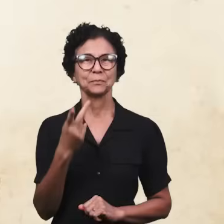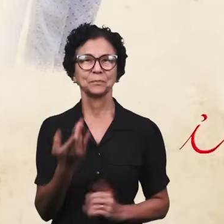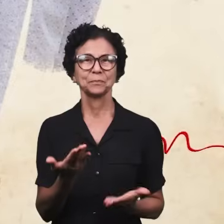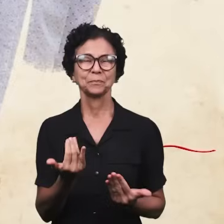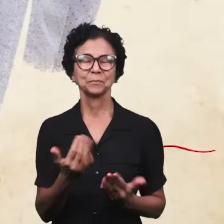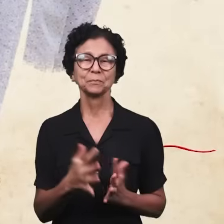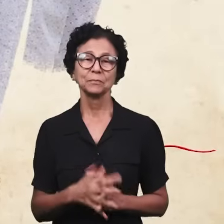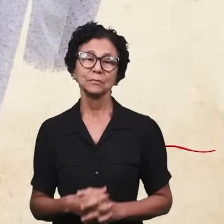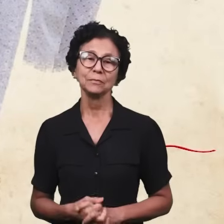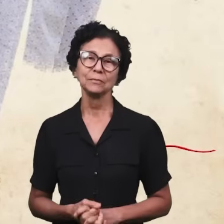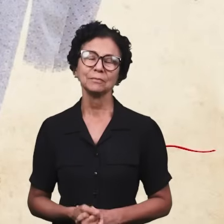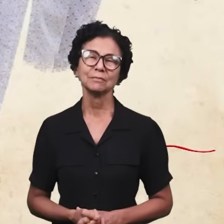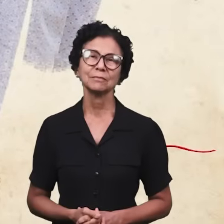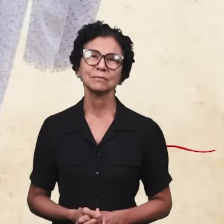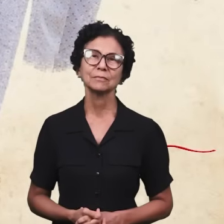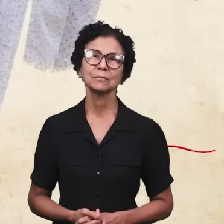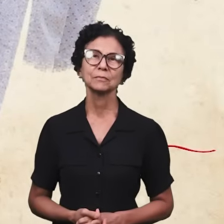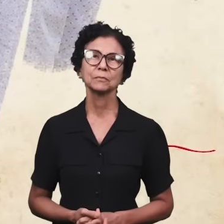jovem.